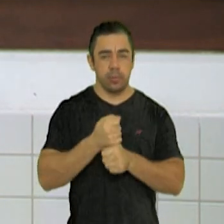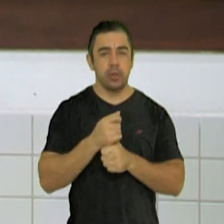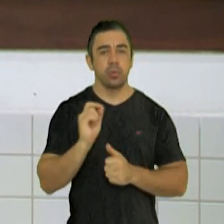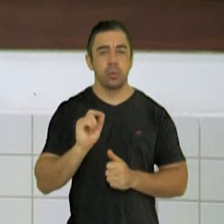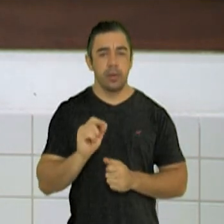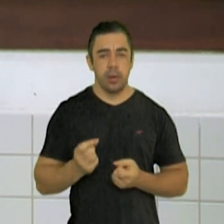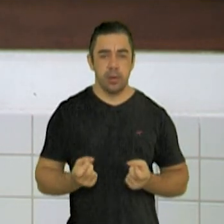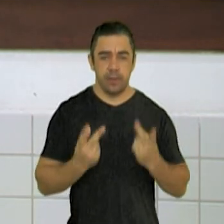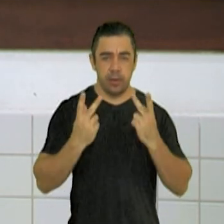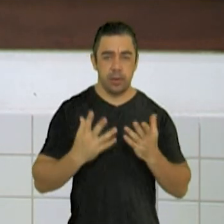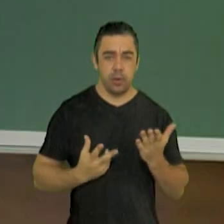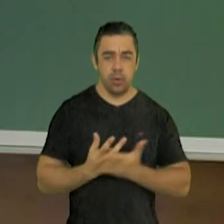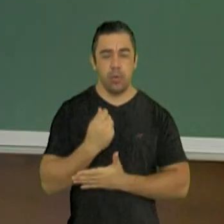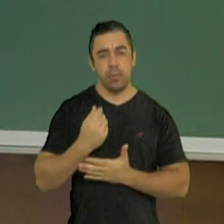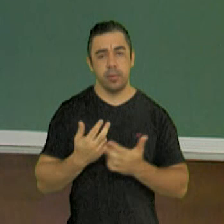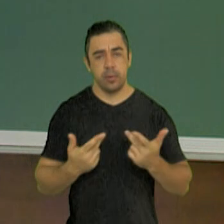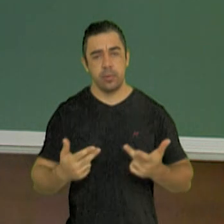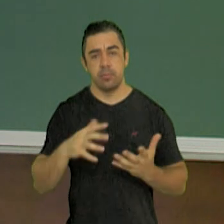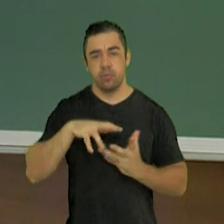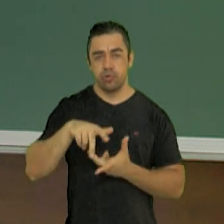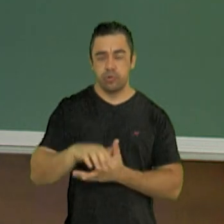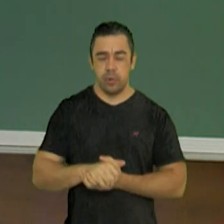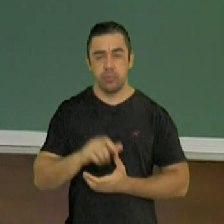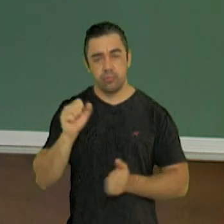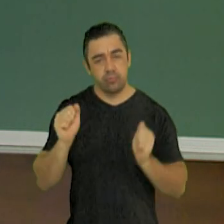mundial com os Estados Unidos da América.